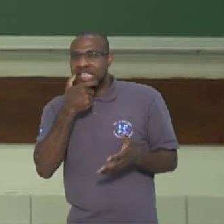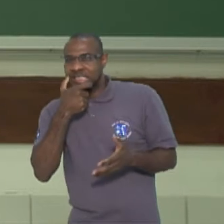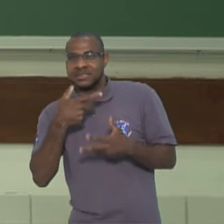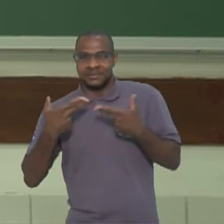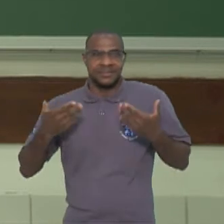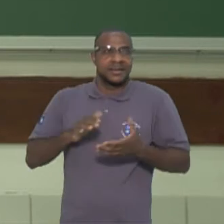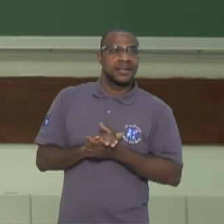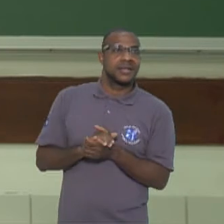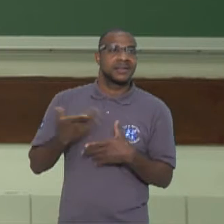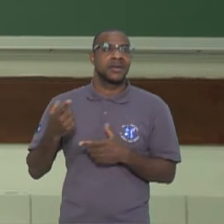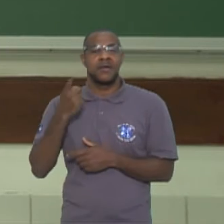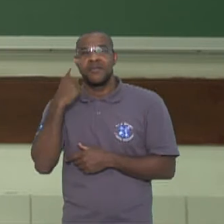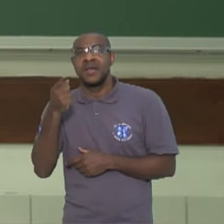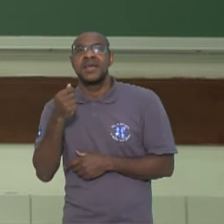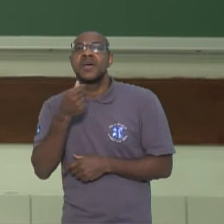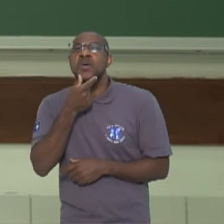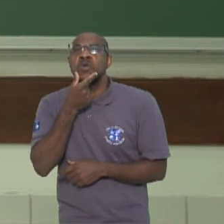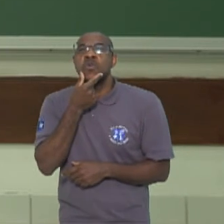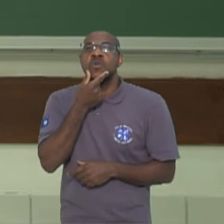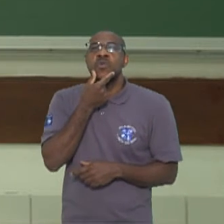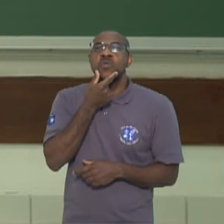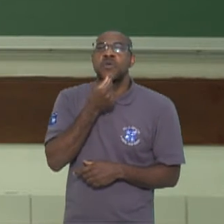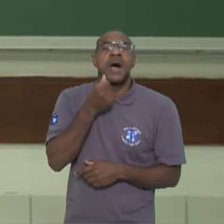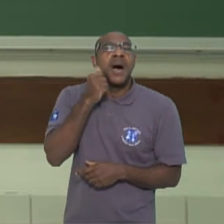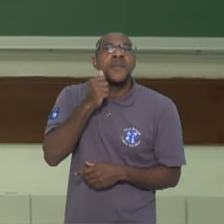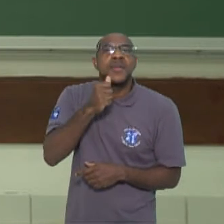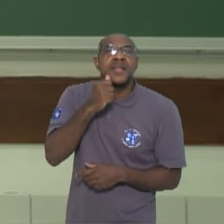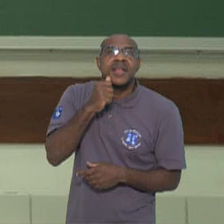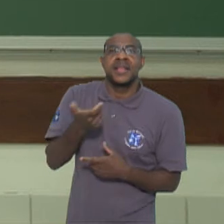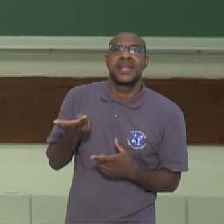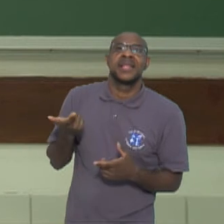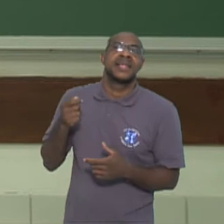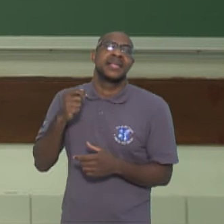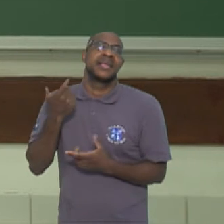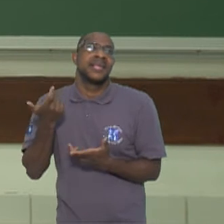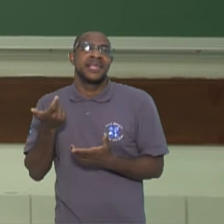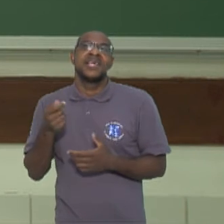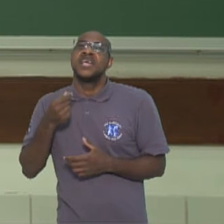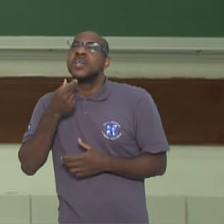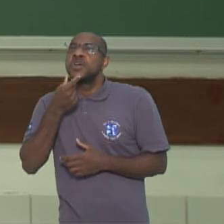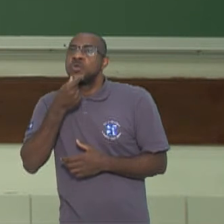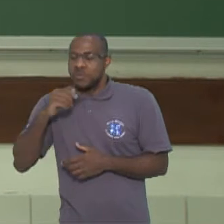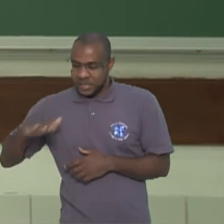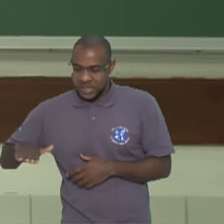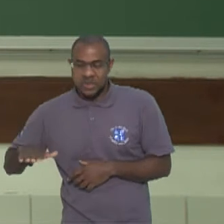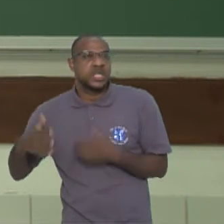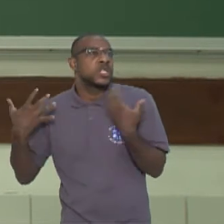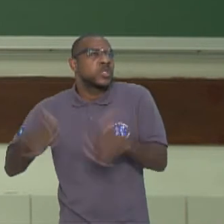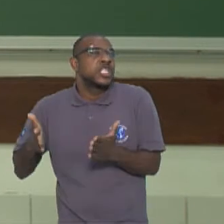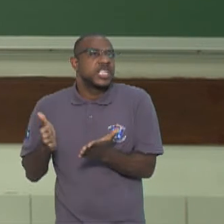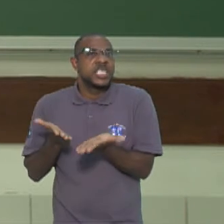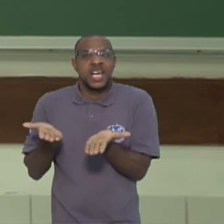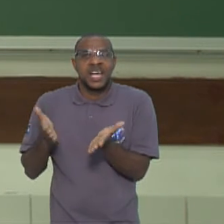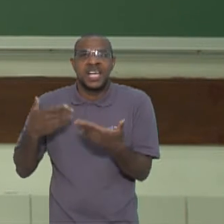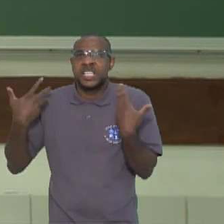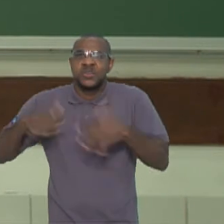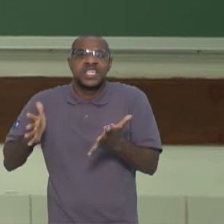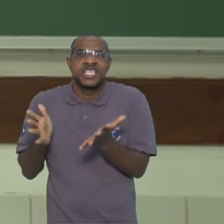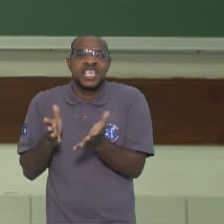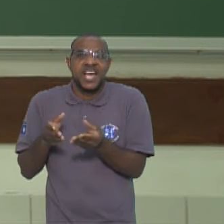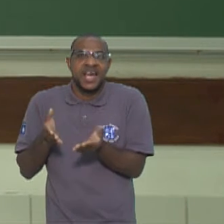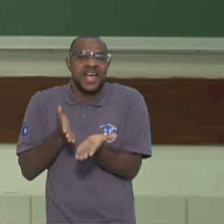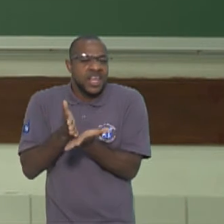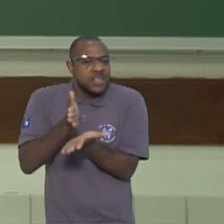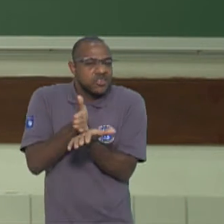ali, e o garoto que não queria dividir o biscoito com ela, e até a gente fica pensando, nossa, esses jovens, né, não